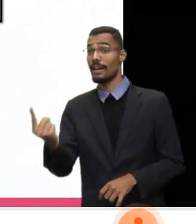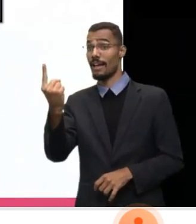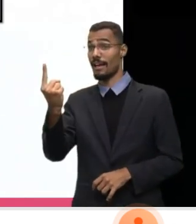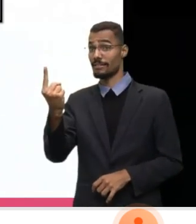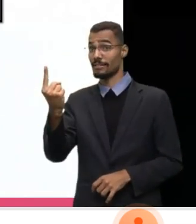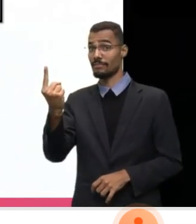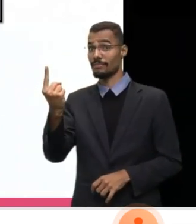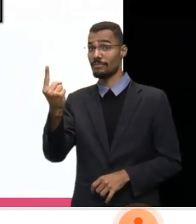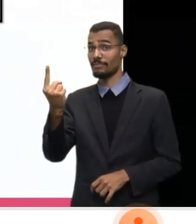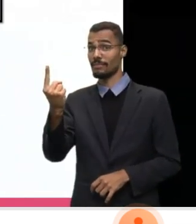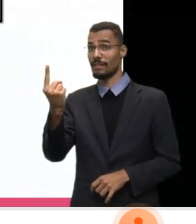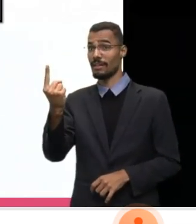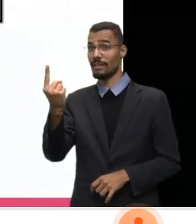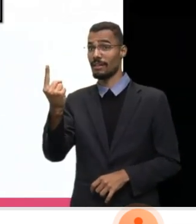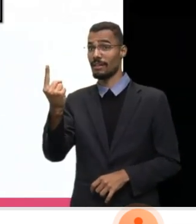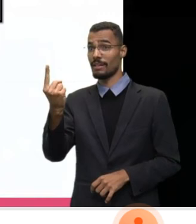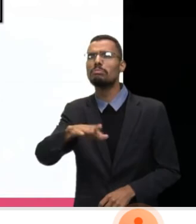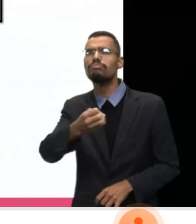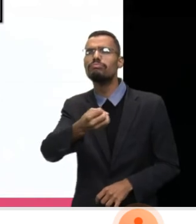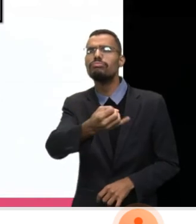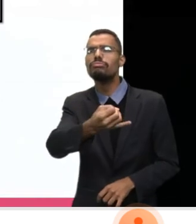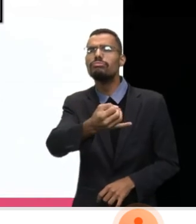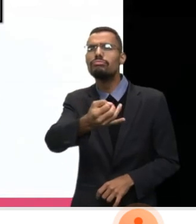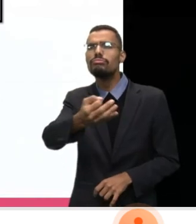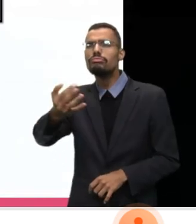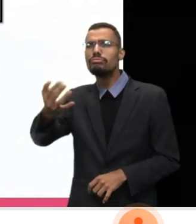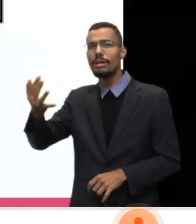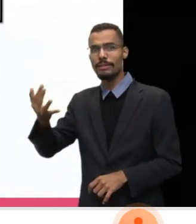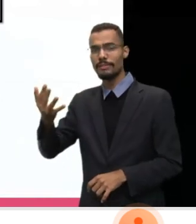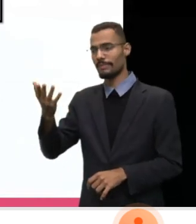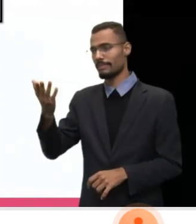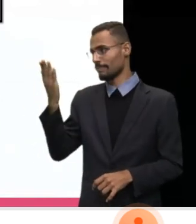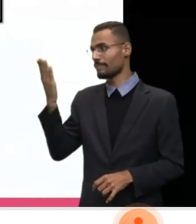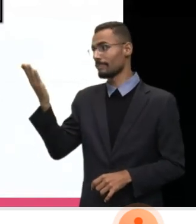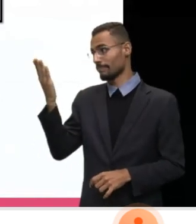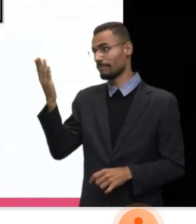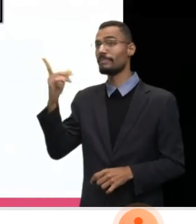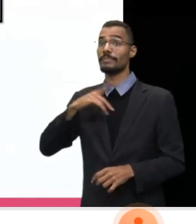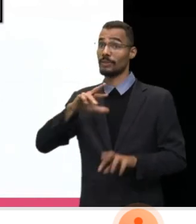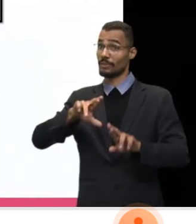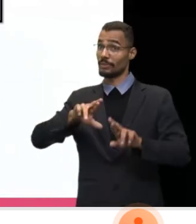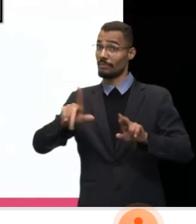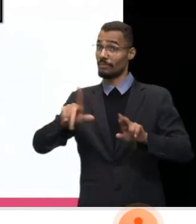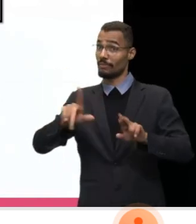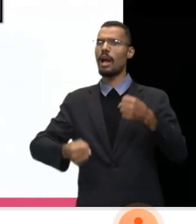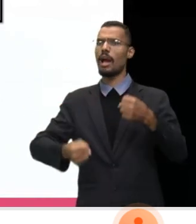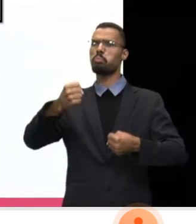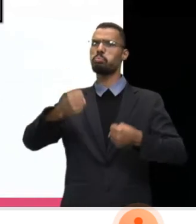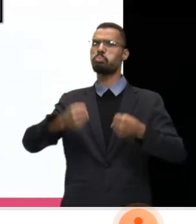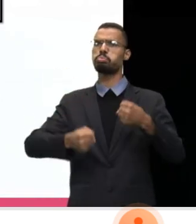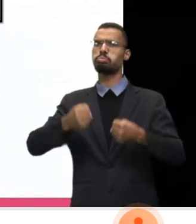criança, muitas crianças, tá? Vai ser diferente. Um carro,